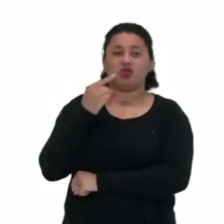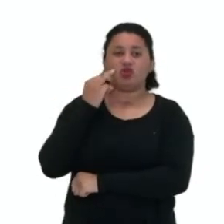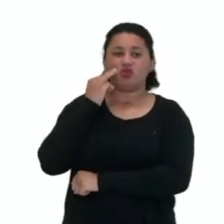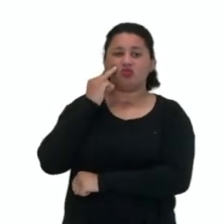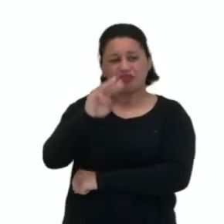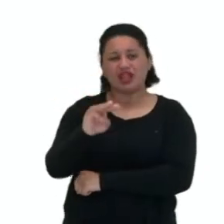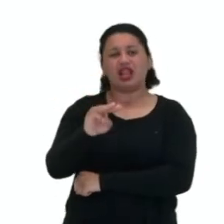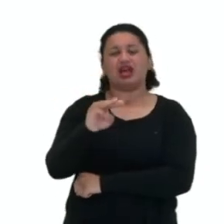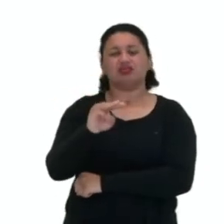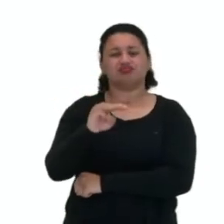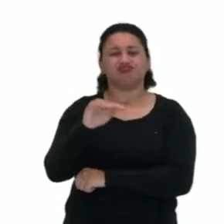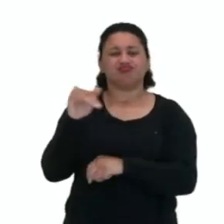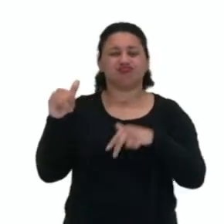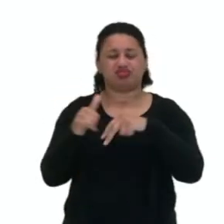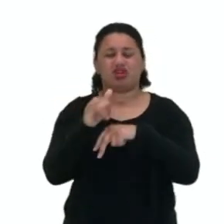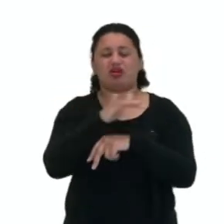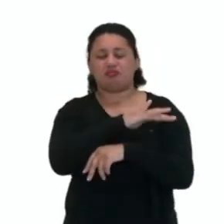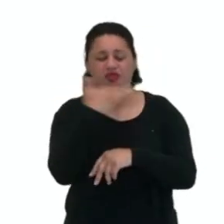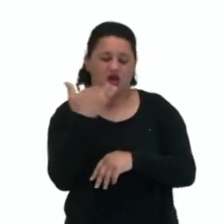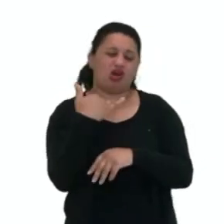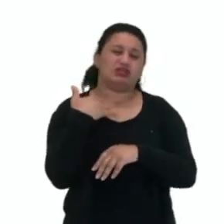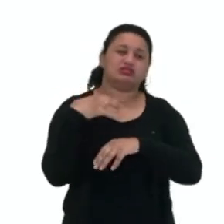mortos e feridos. O